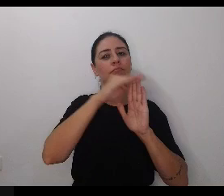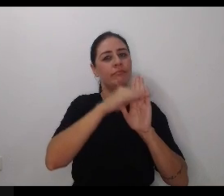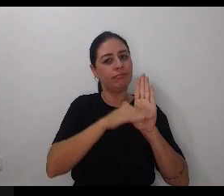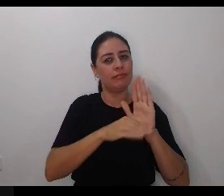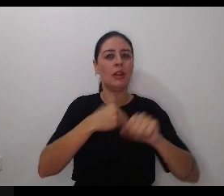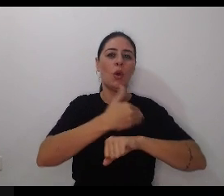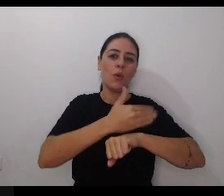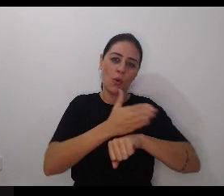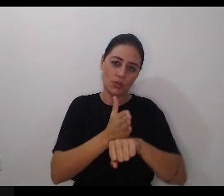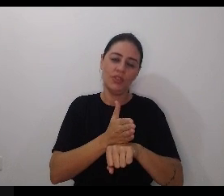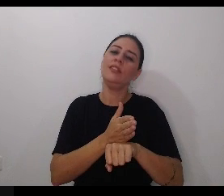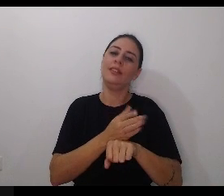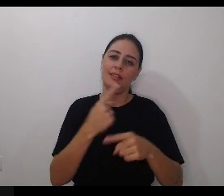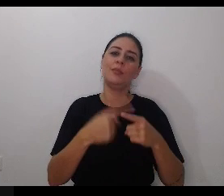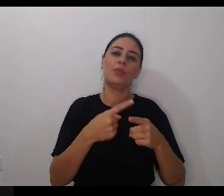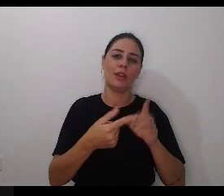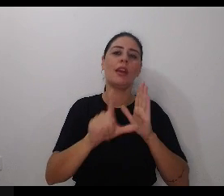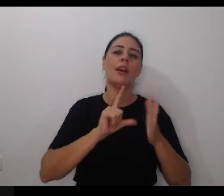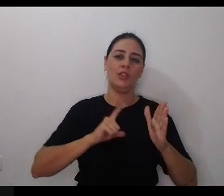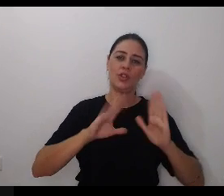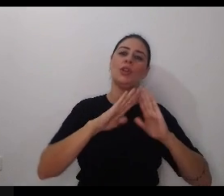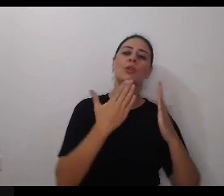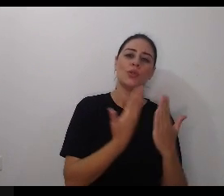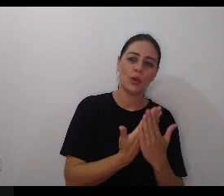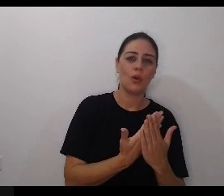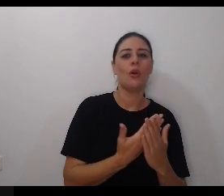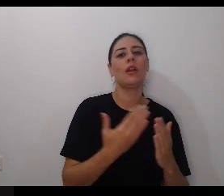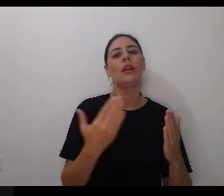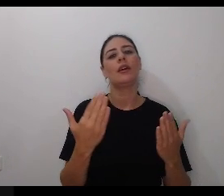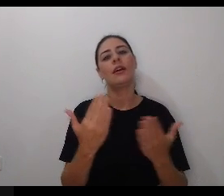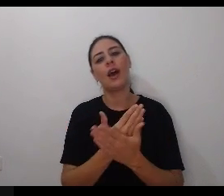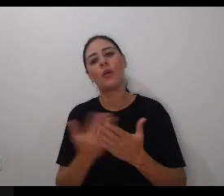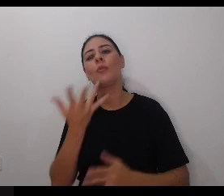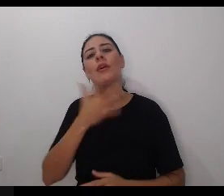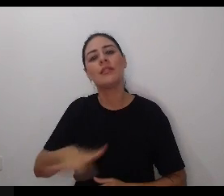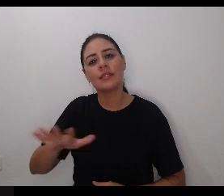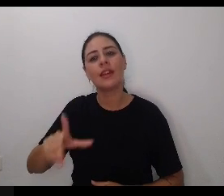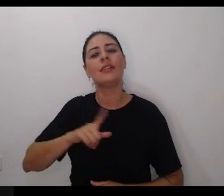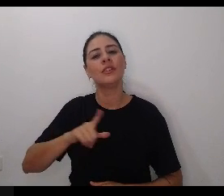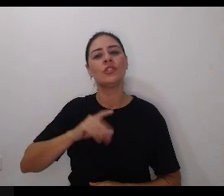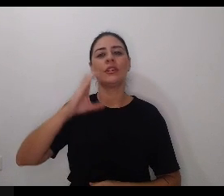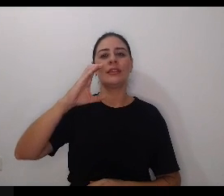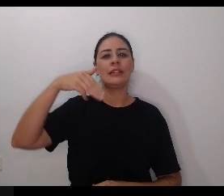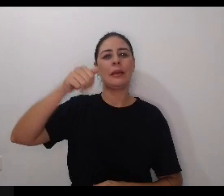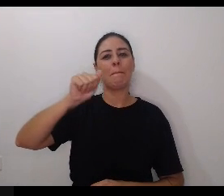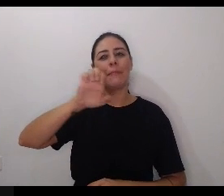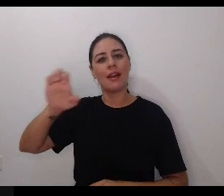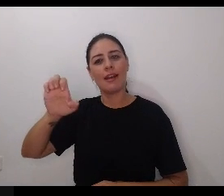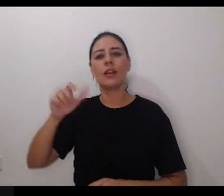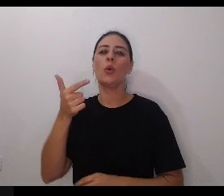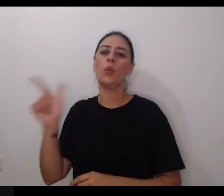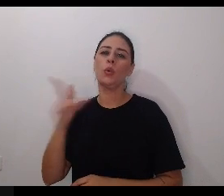A gente precisa pensar também nesse tempo de pandemia sobre a rotina, porque toda a rotina que se tinha antes com escola, para